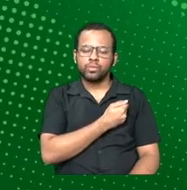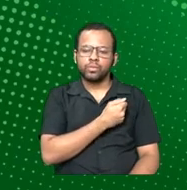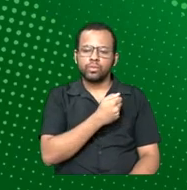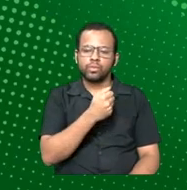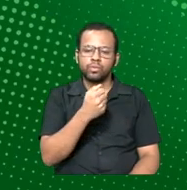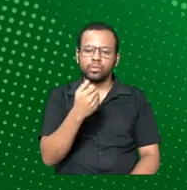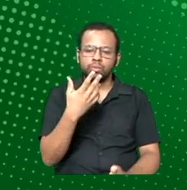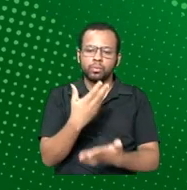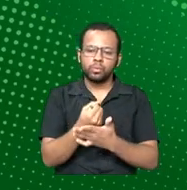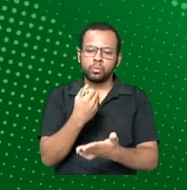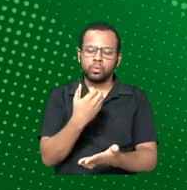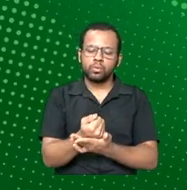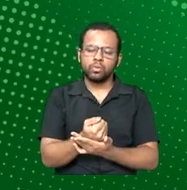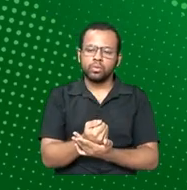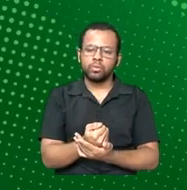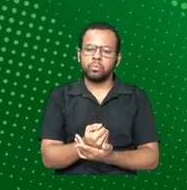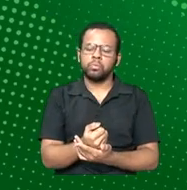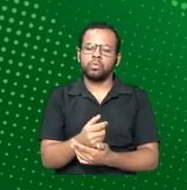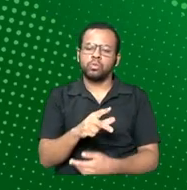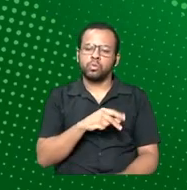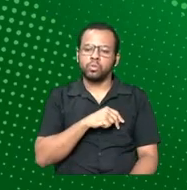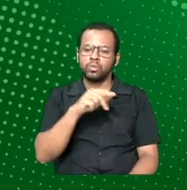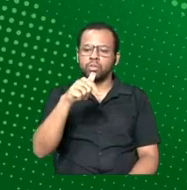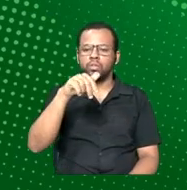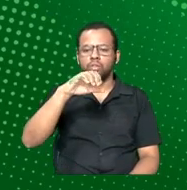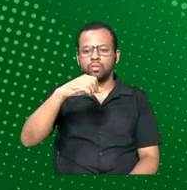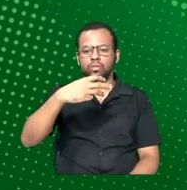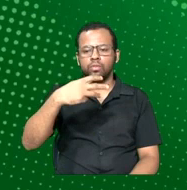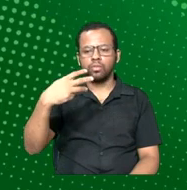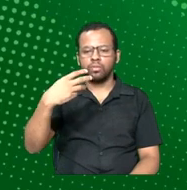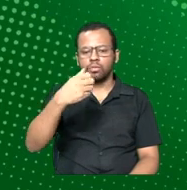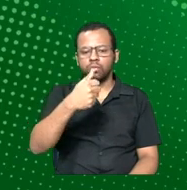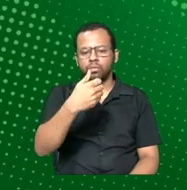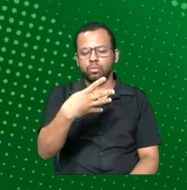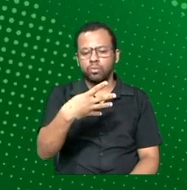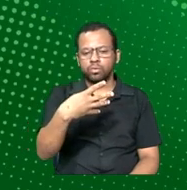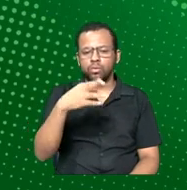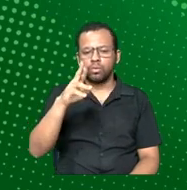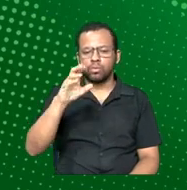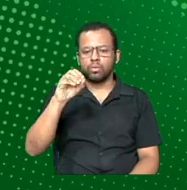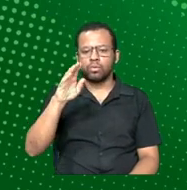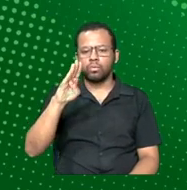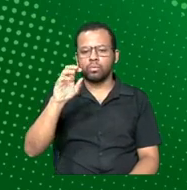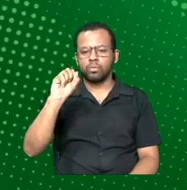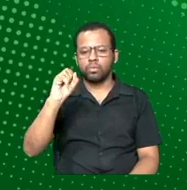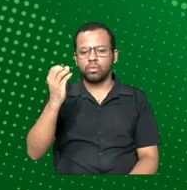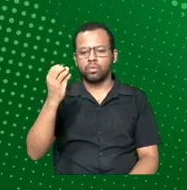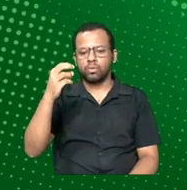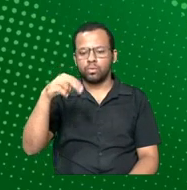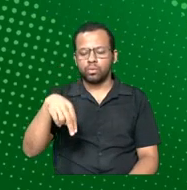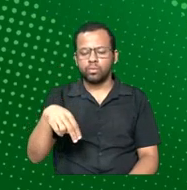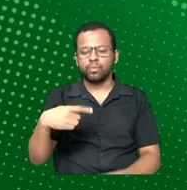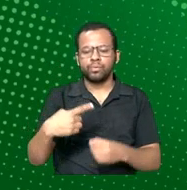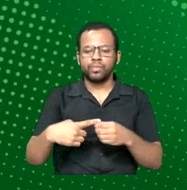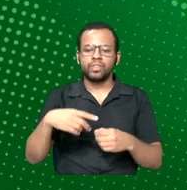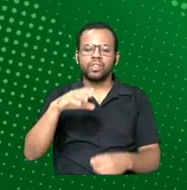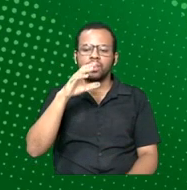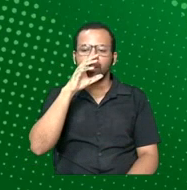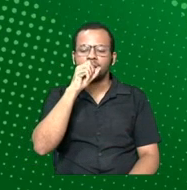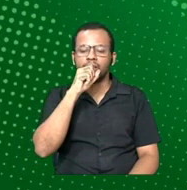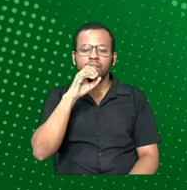pelo aplicativo 793314 Robson de Nossa Senhora do Socorro